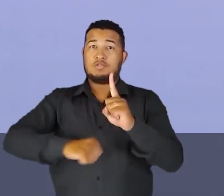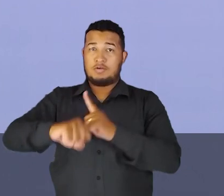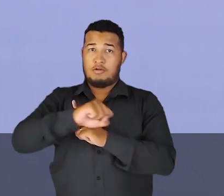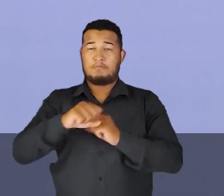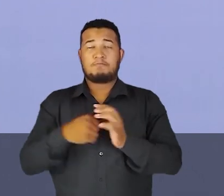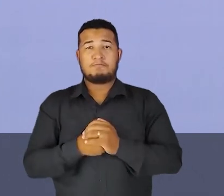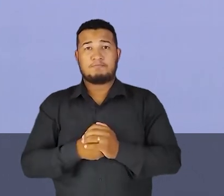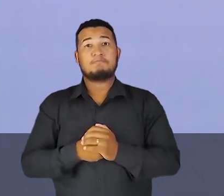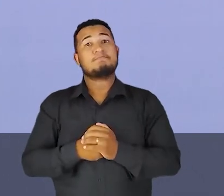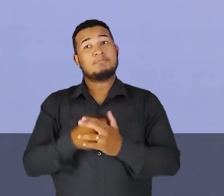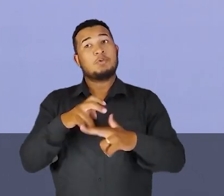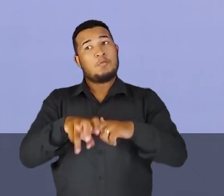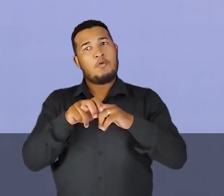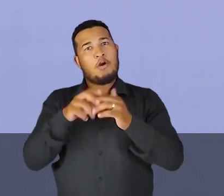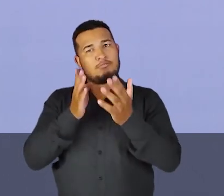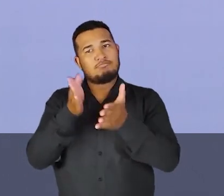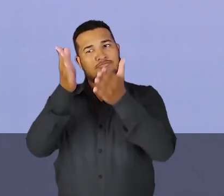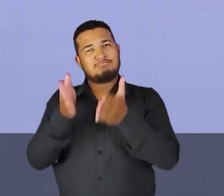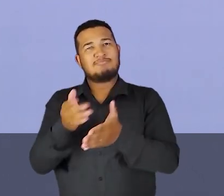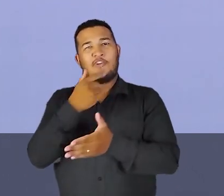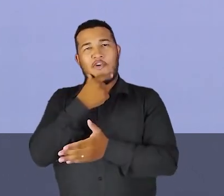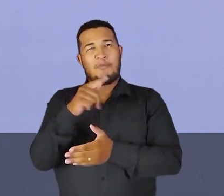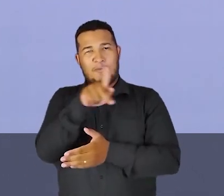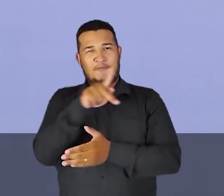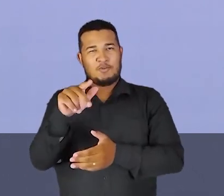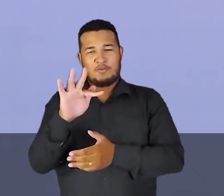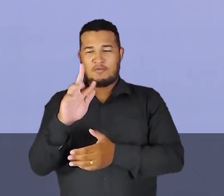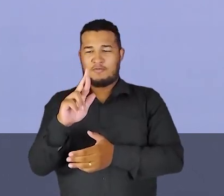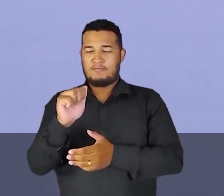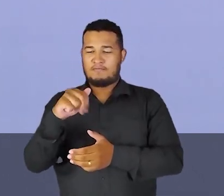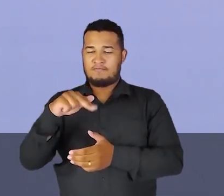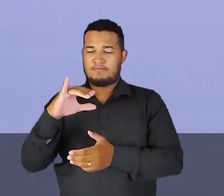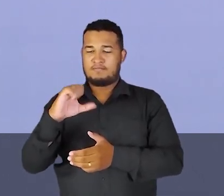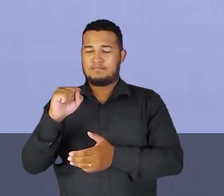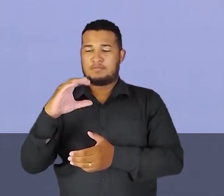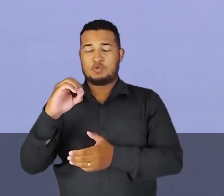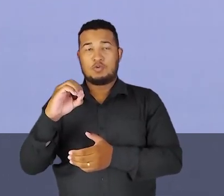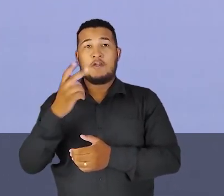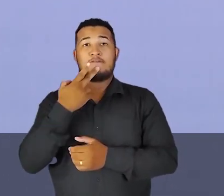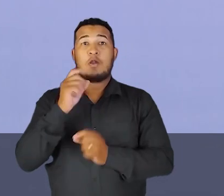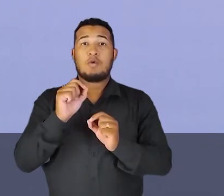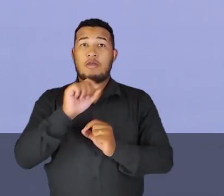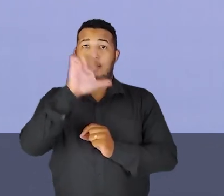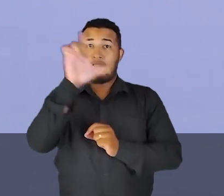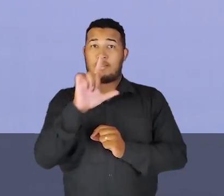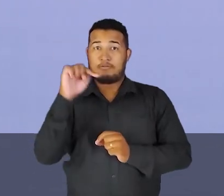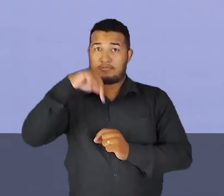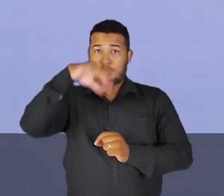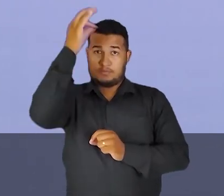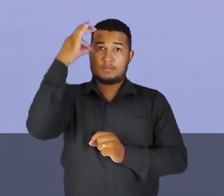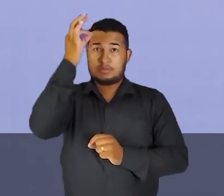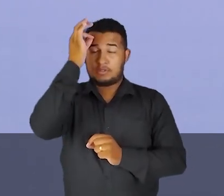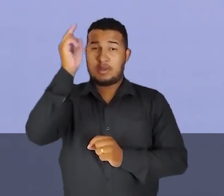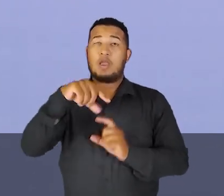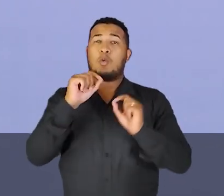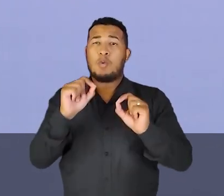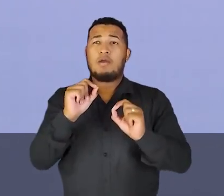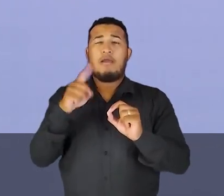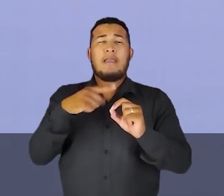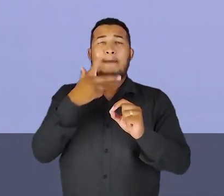sentido, o professor Francisco Aurélio Ribeiro vai dizer que a literatura no Espírito Santo ela é marginal,